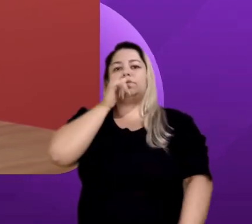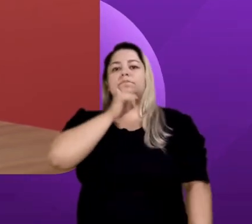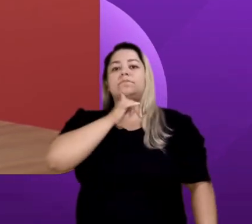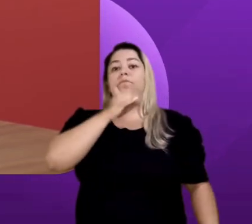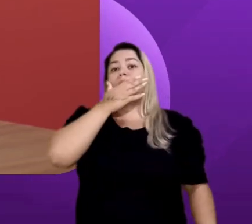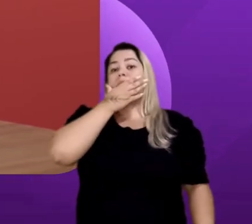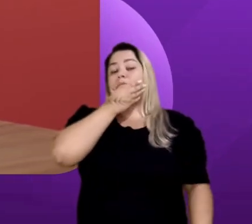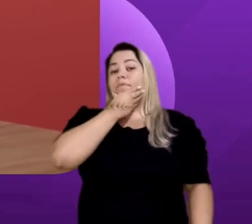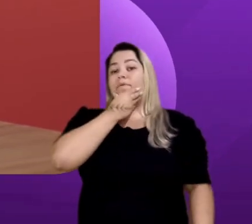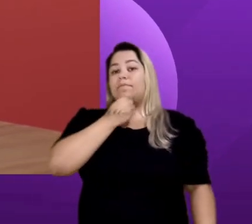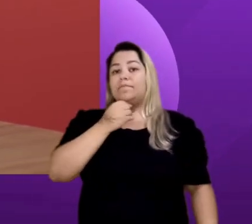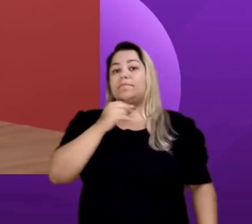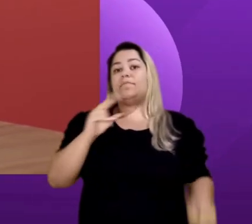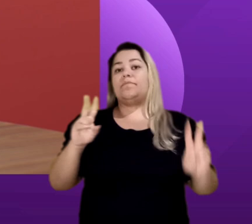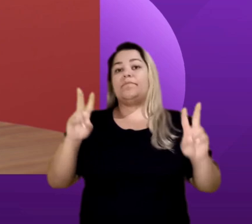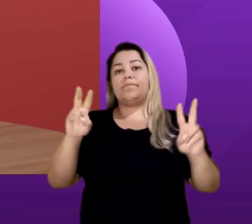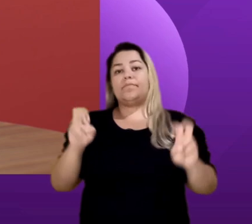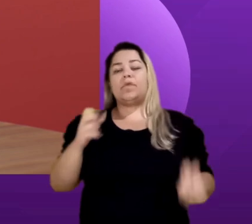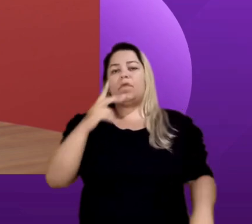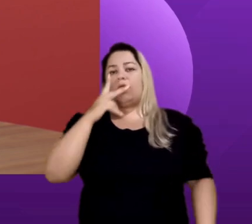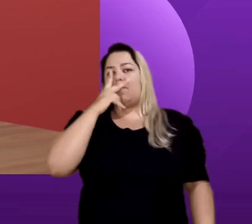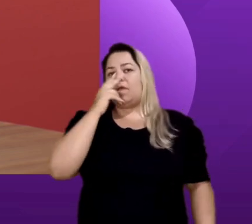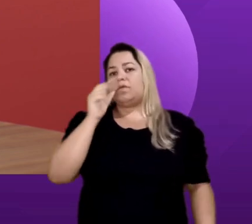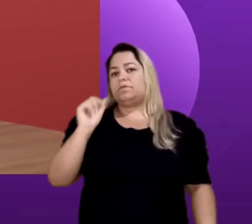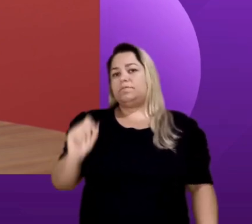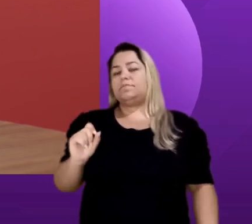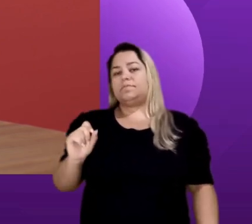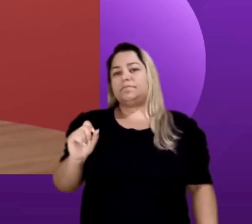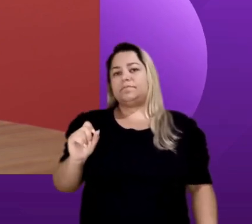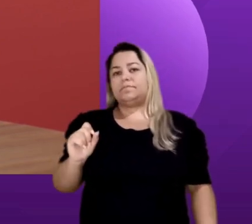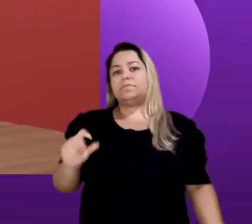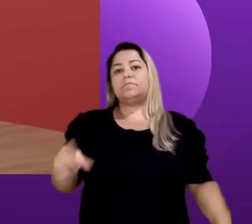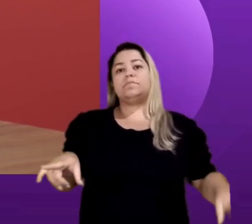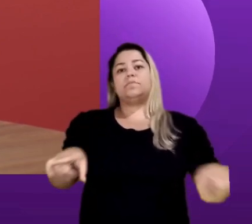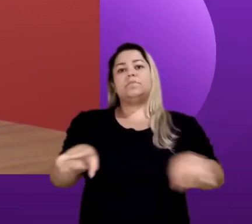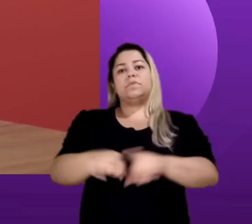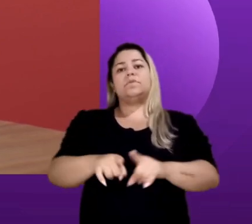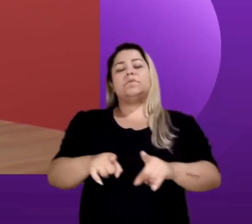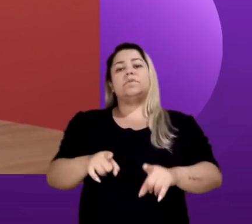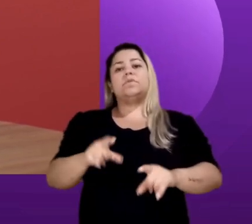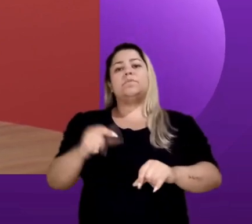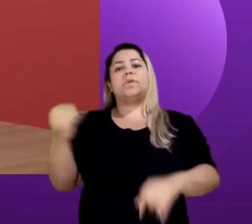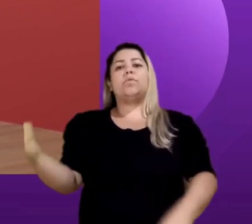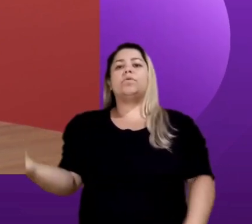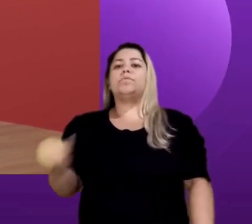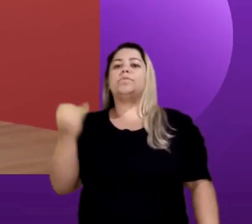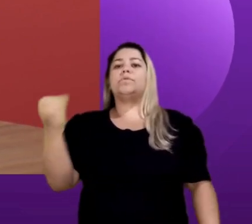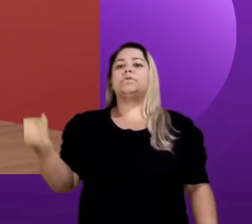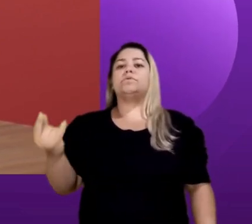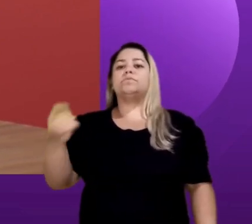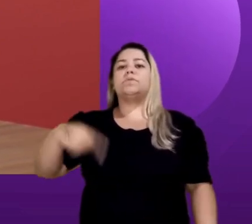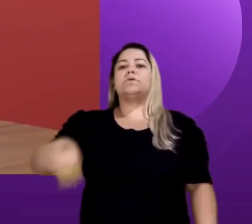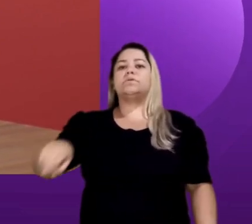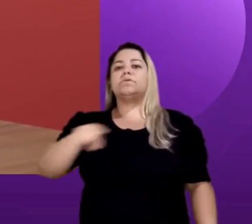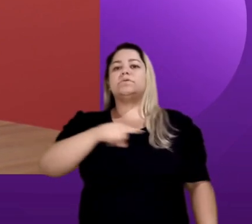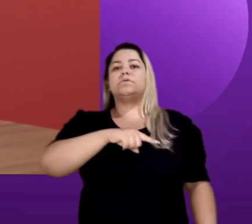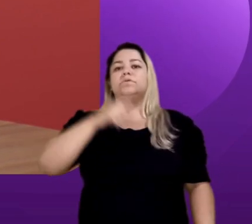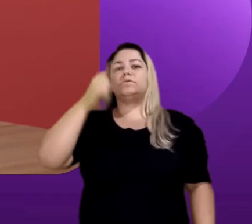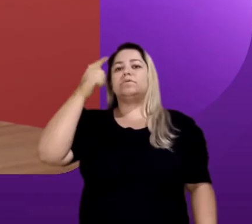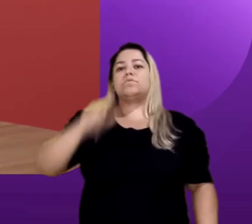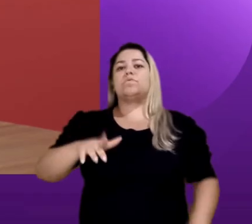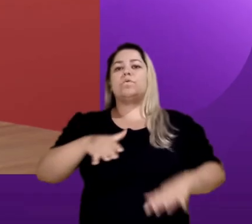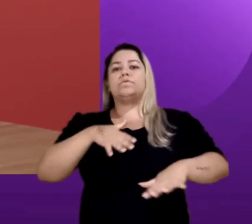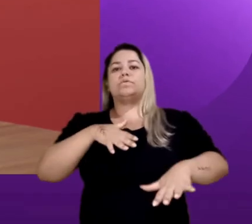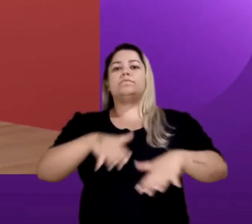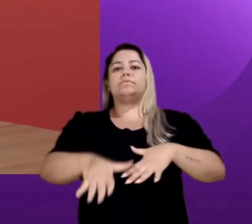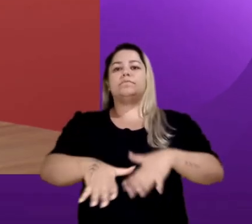nesse aspecto, acho que isso foi uma semente importante para que a gente pudesse já chegar no movimento estudantil, nos